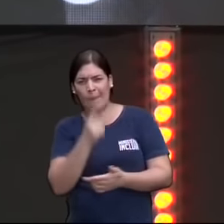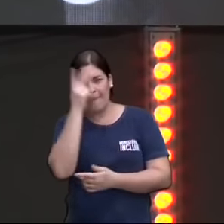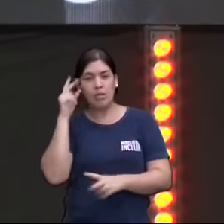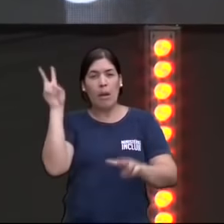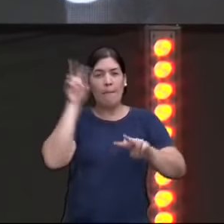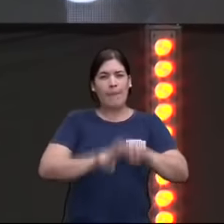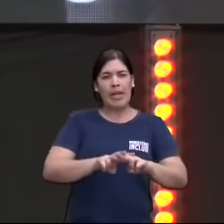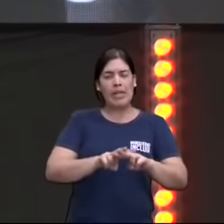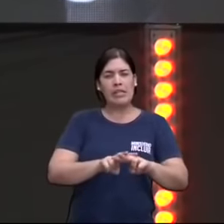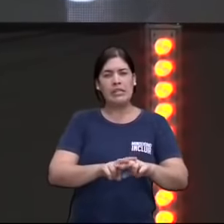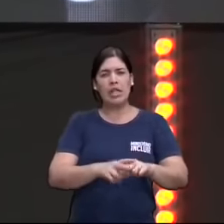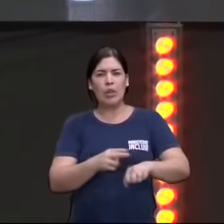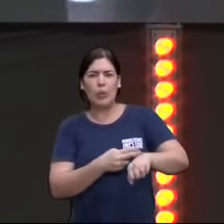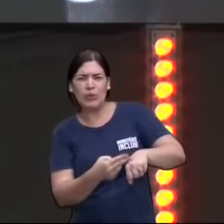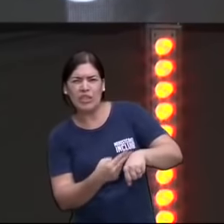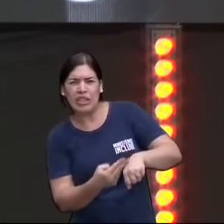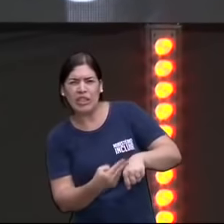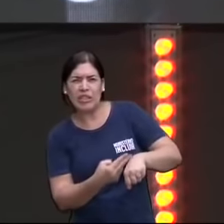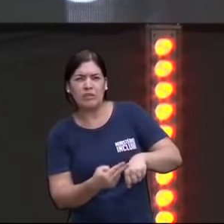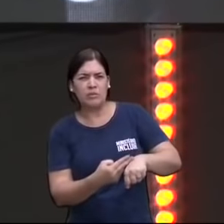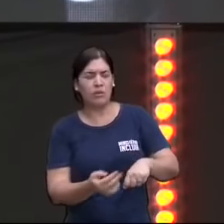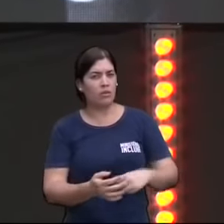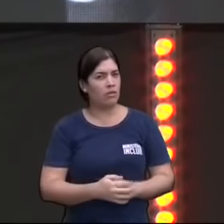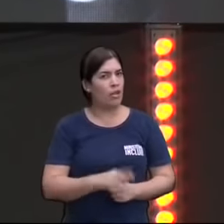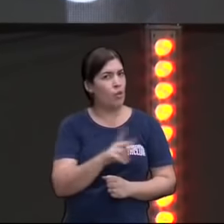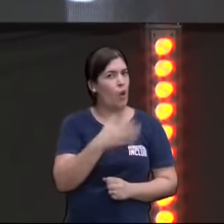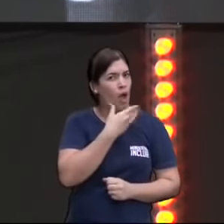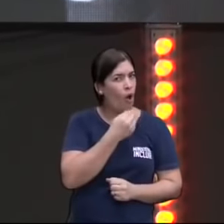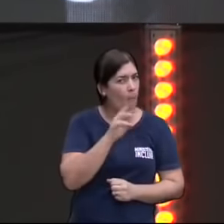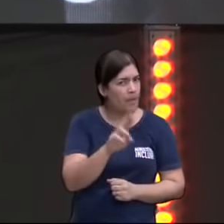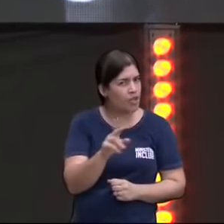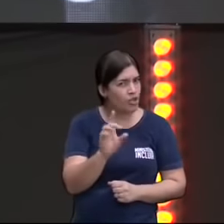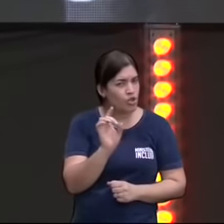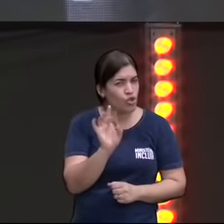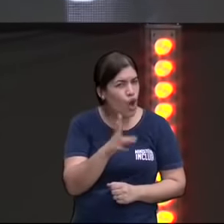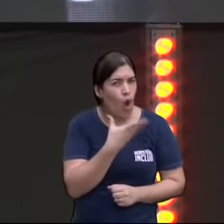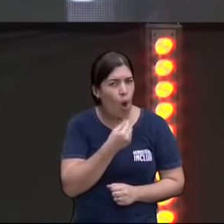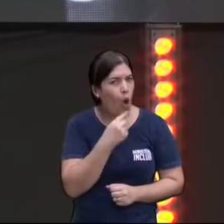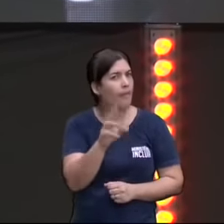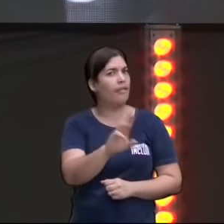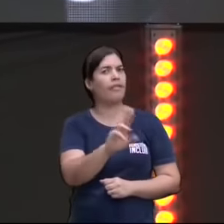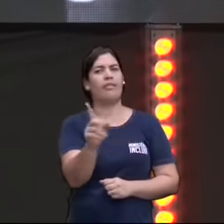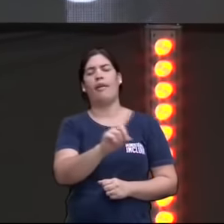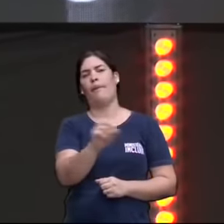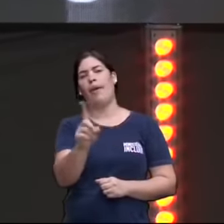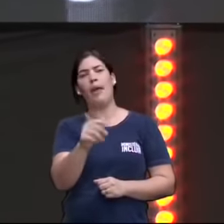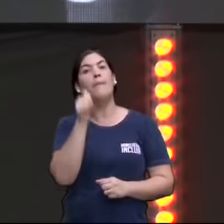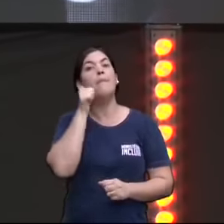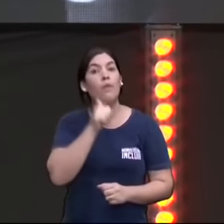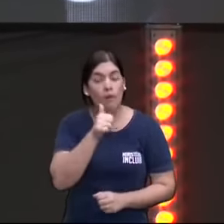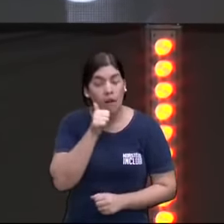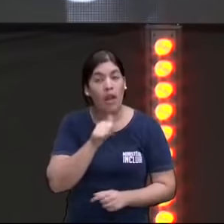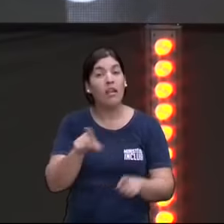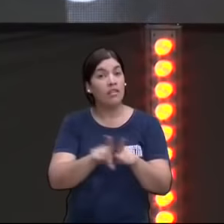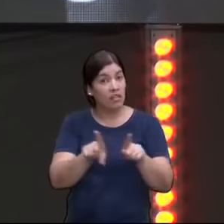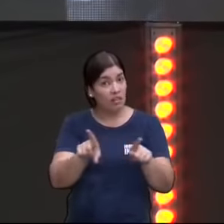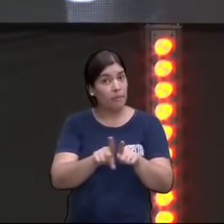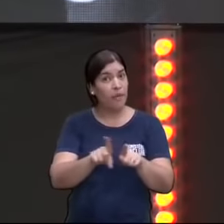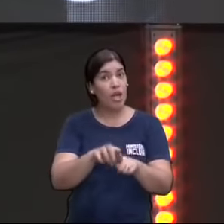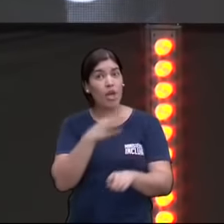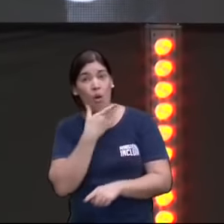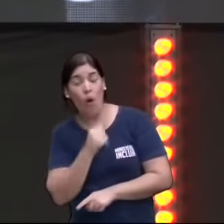consegue ficar um dia sem pornografia. E não é só homem não, hein? Não, os homens, só os homens não. Mulher, homem,